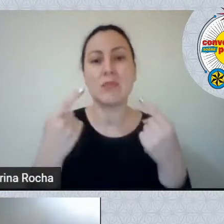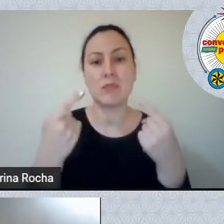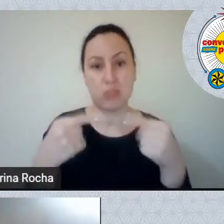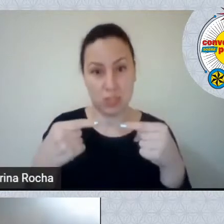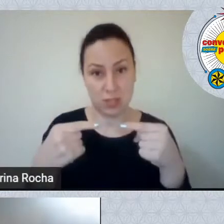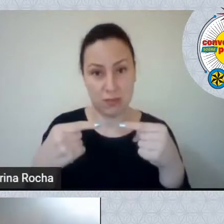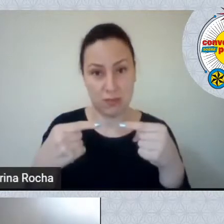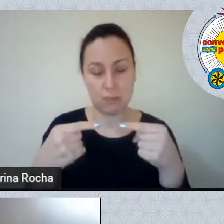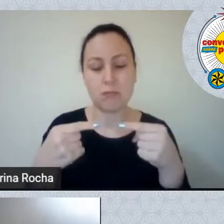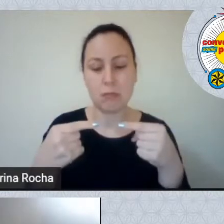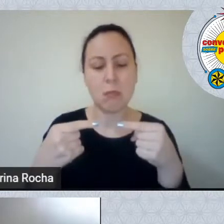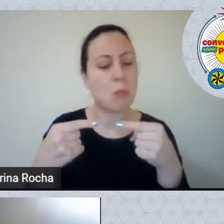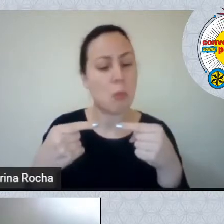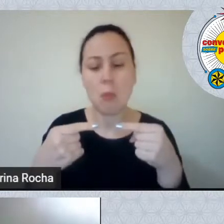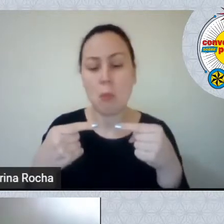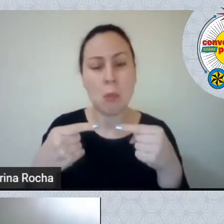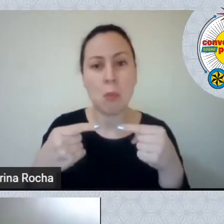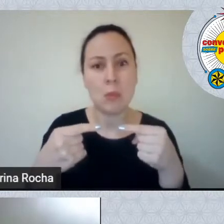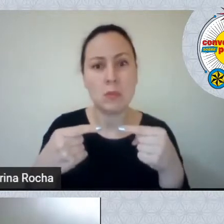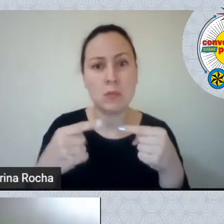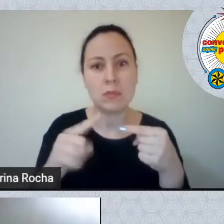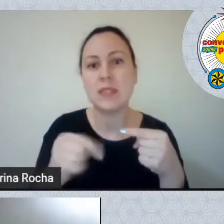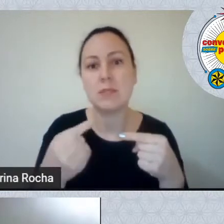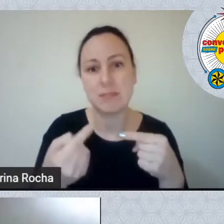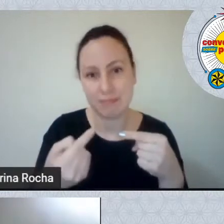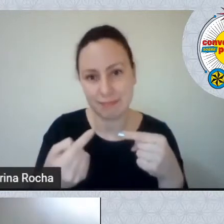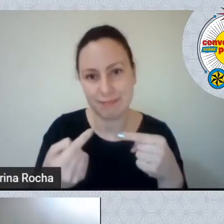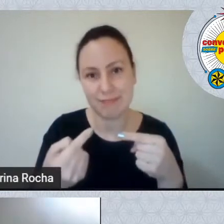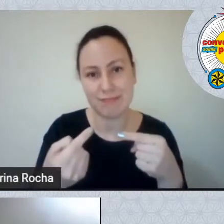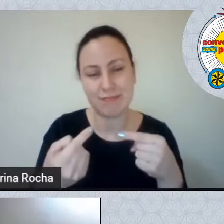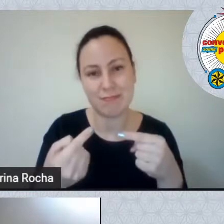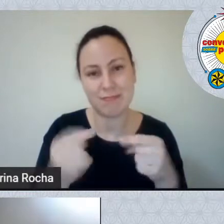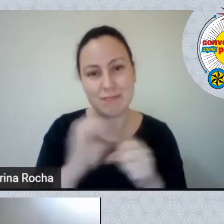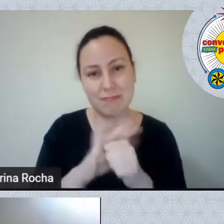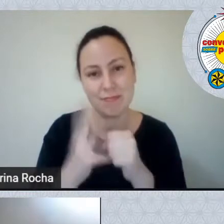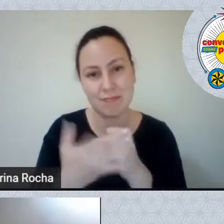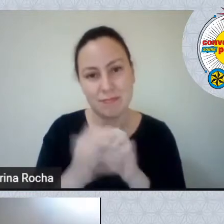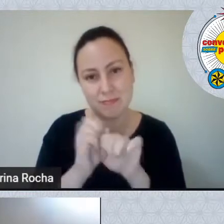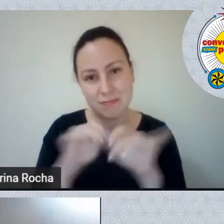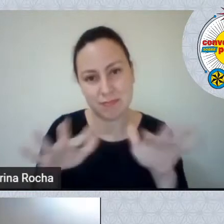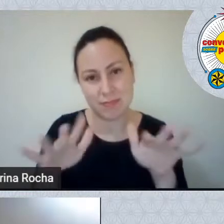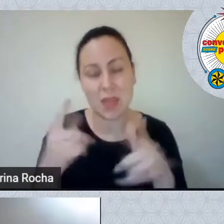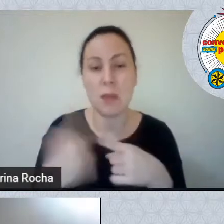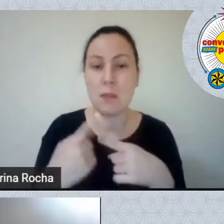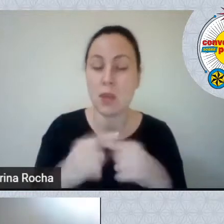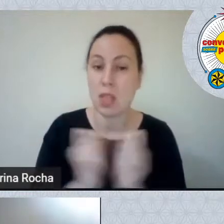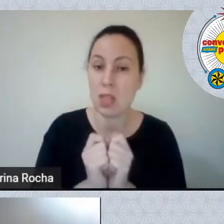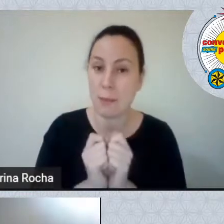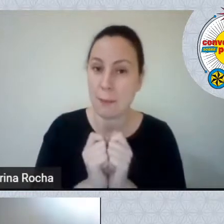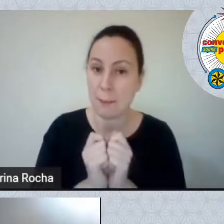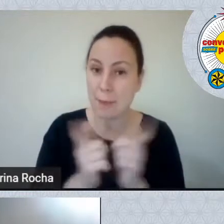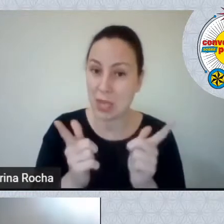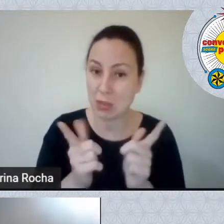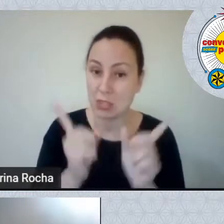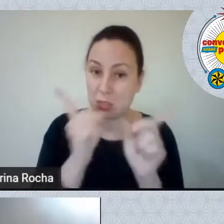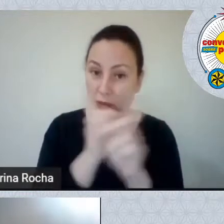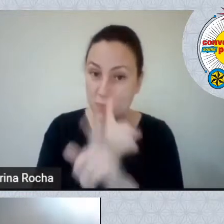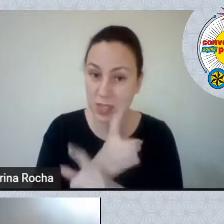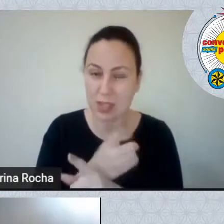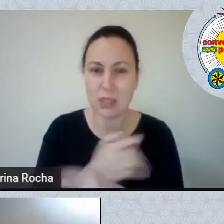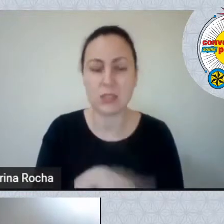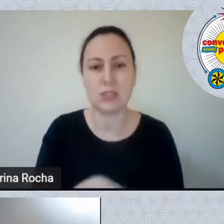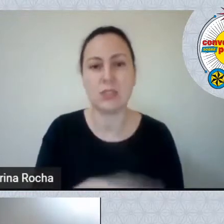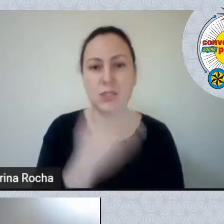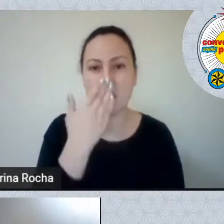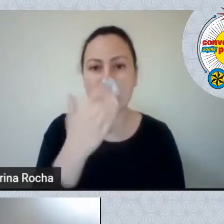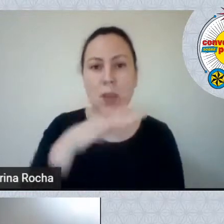da pós-pandemia. Me chamou a atenção justamente foi você ter dito que muitos de nós vão ter dificuldade de encarar o